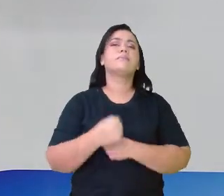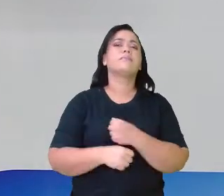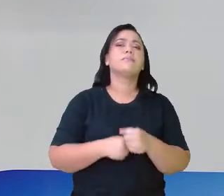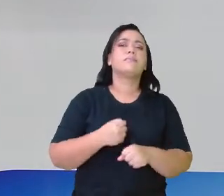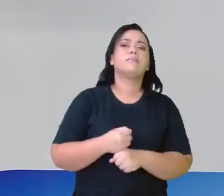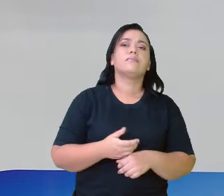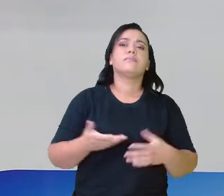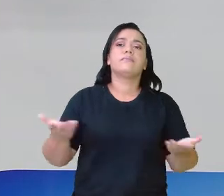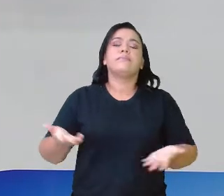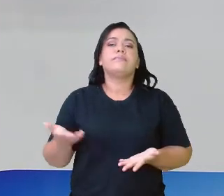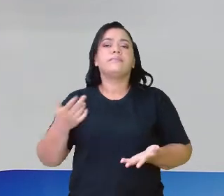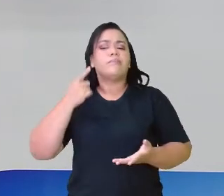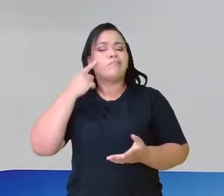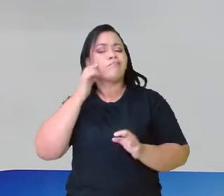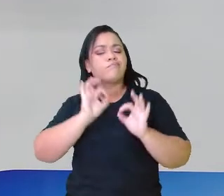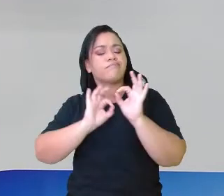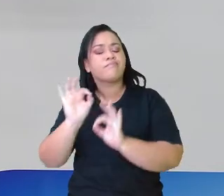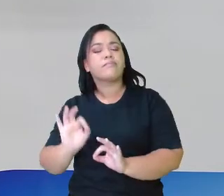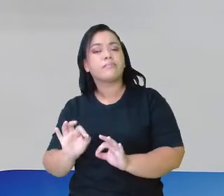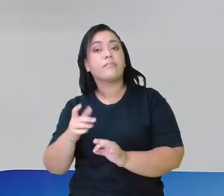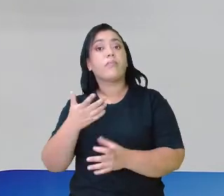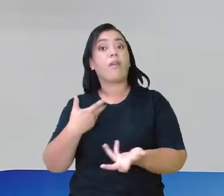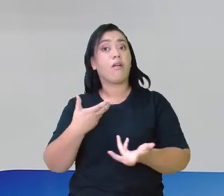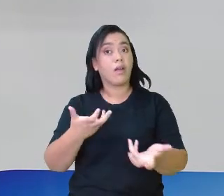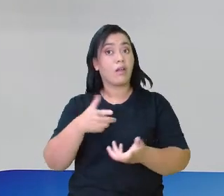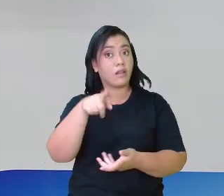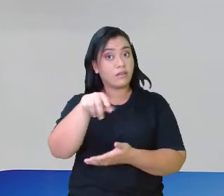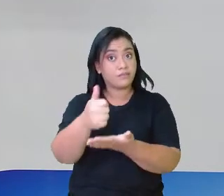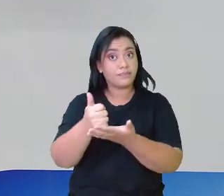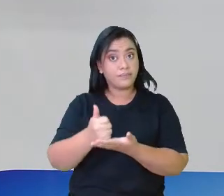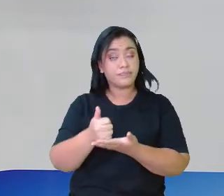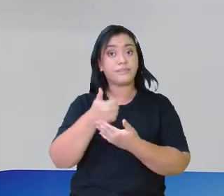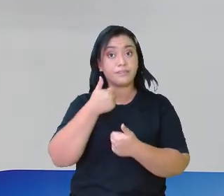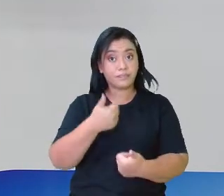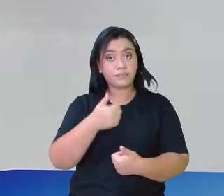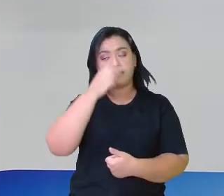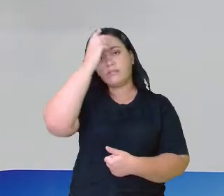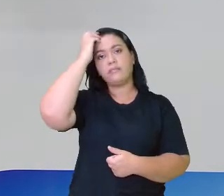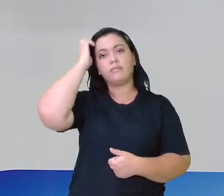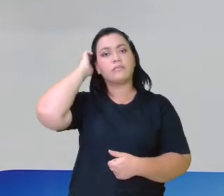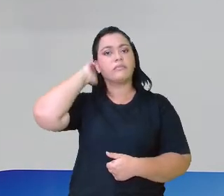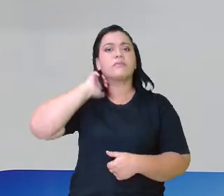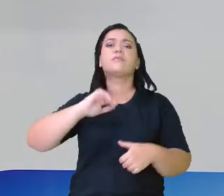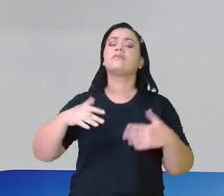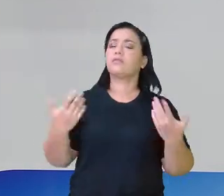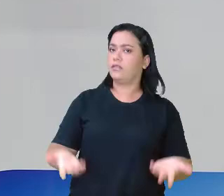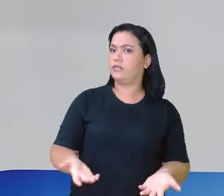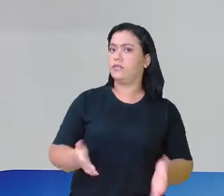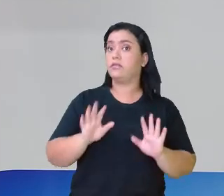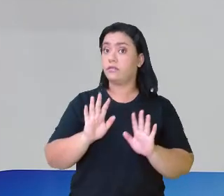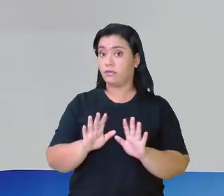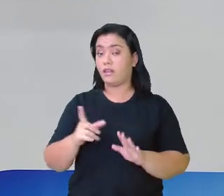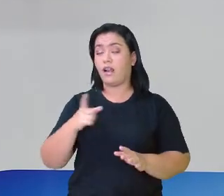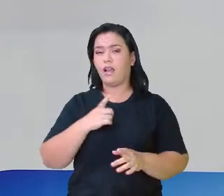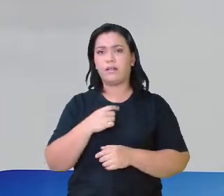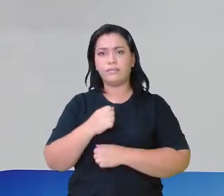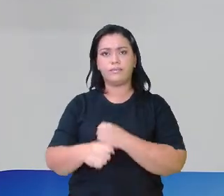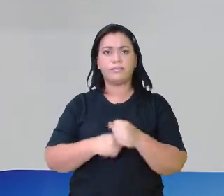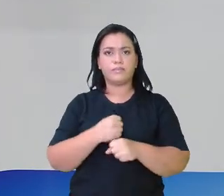vamos decompor. E agora eu quero a ajuda de vocês, tá bom assim? Então, ó, nós temos o ano